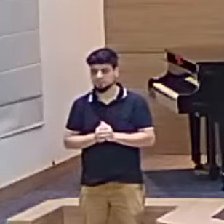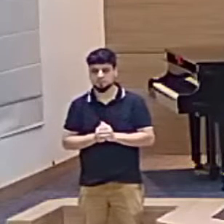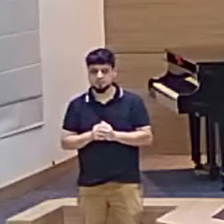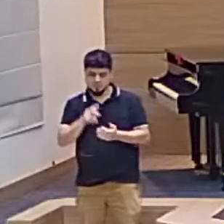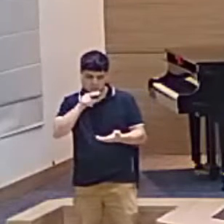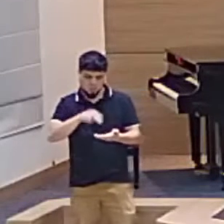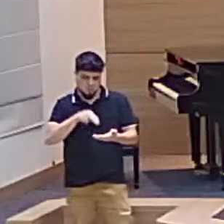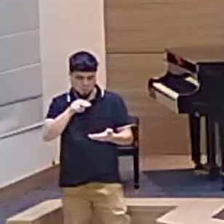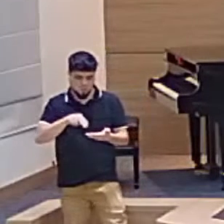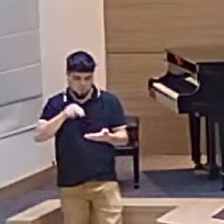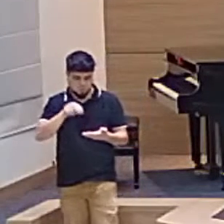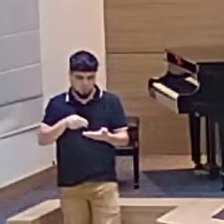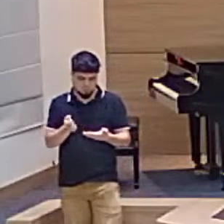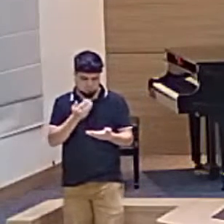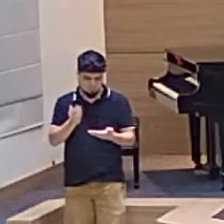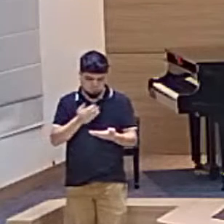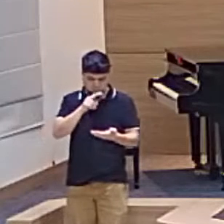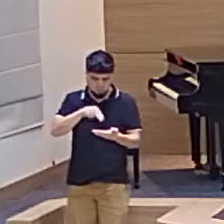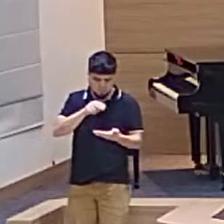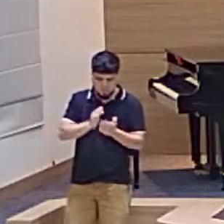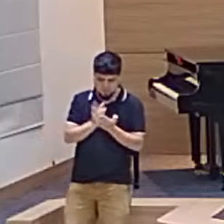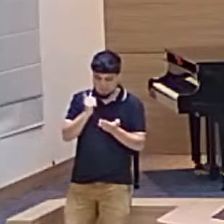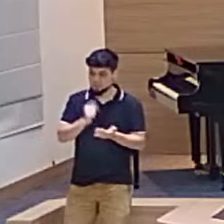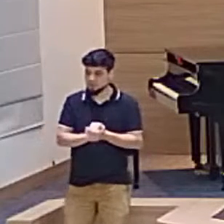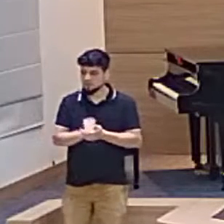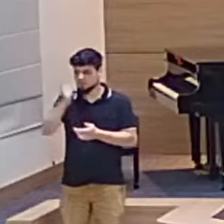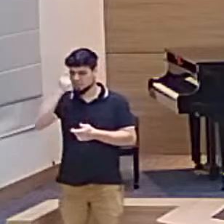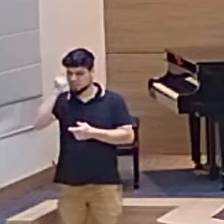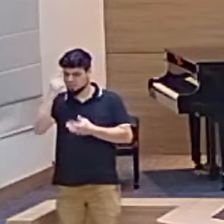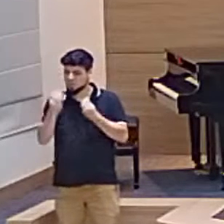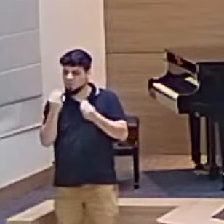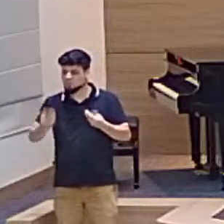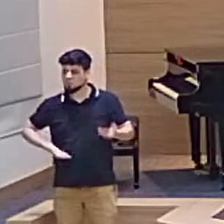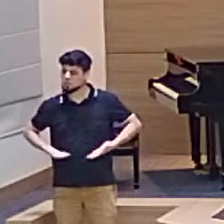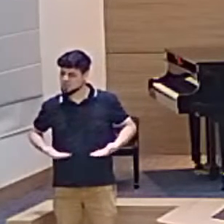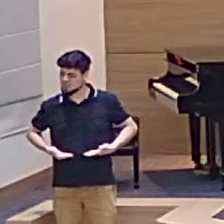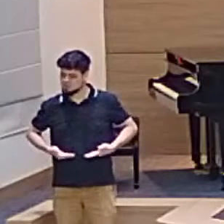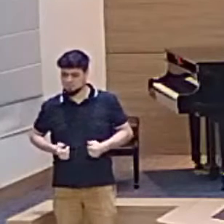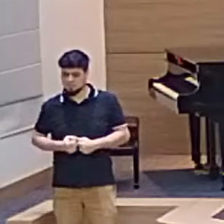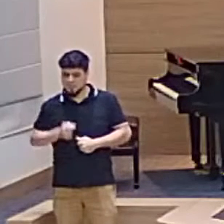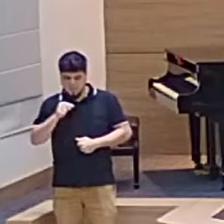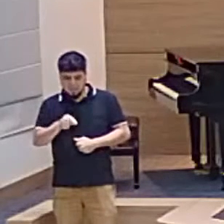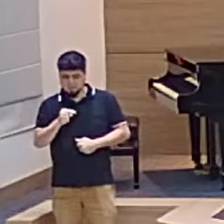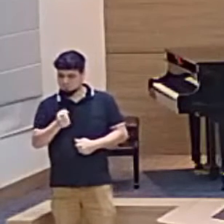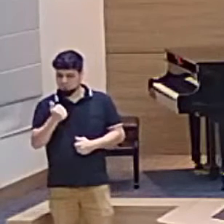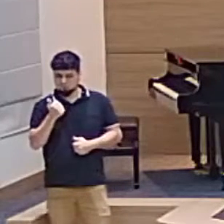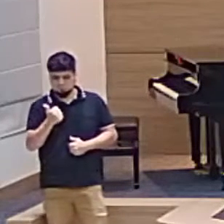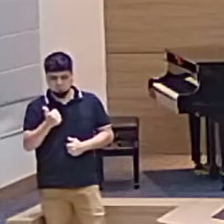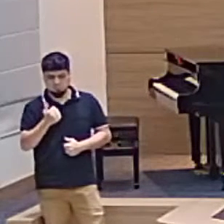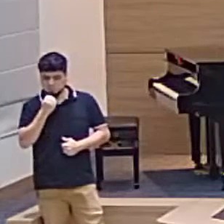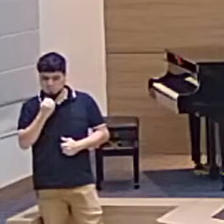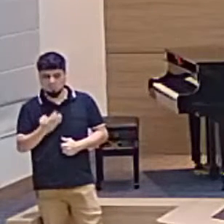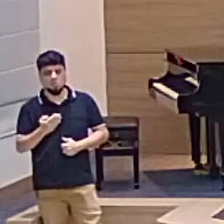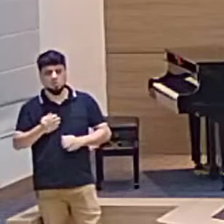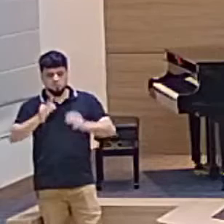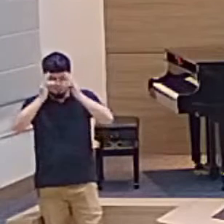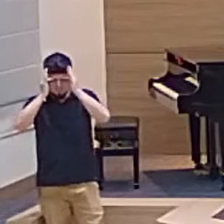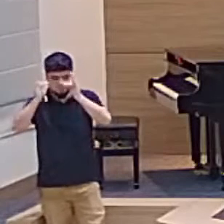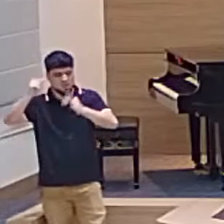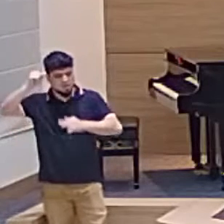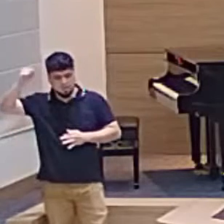Bíblia e fico pensando que se passava na cabeça de algum servo porque eram servos tão poderosa diante de Deus mas que